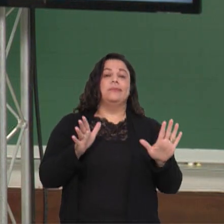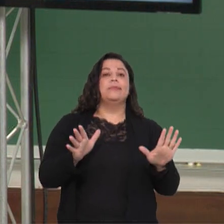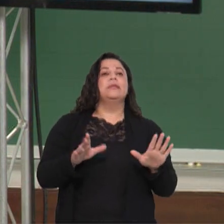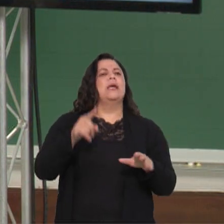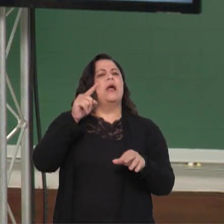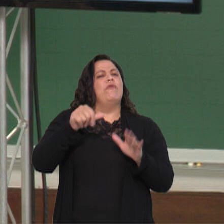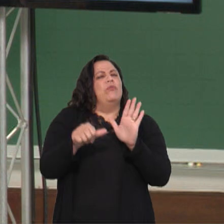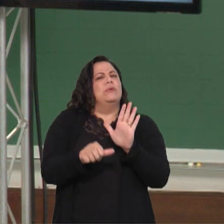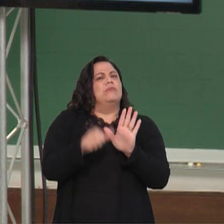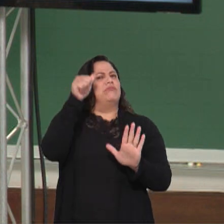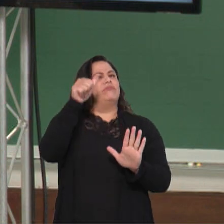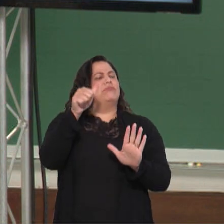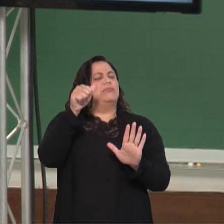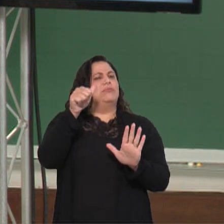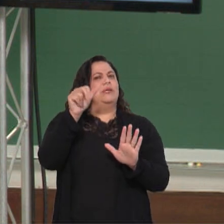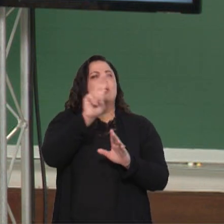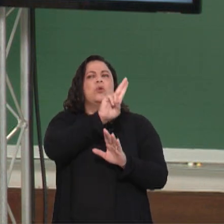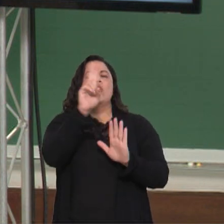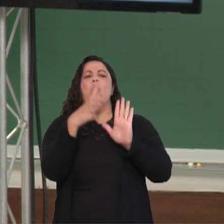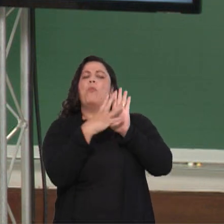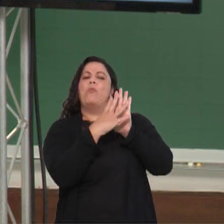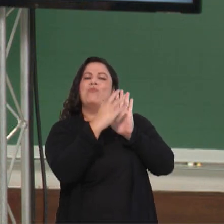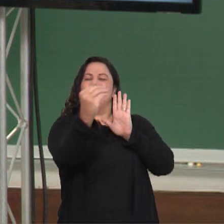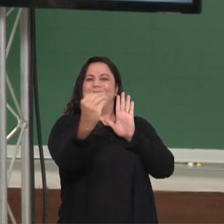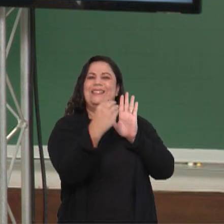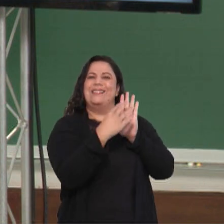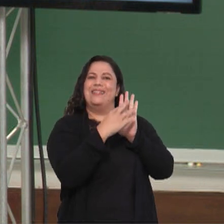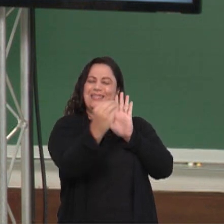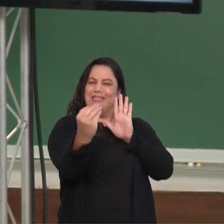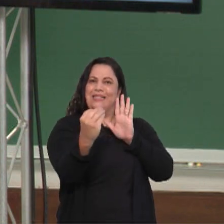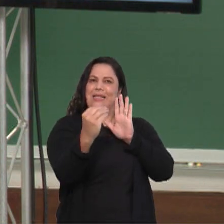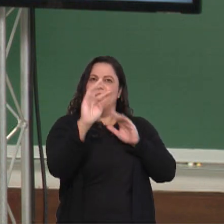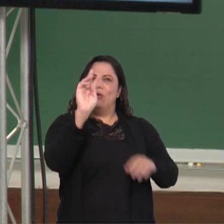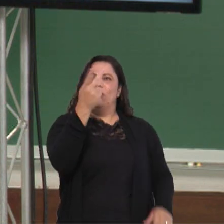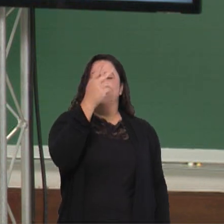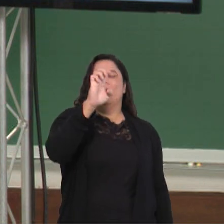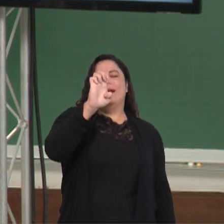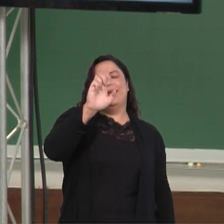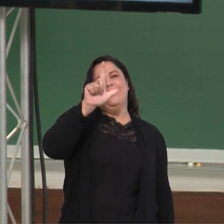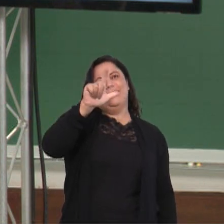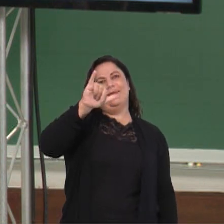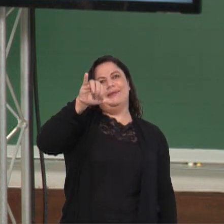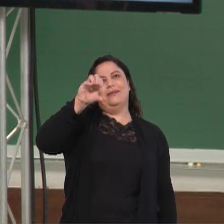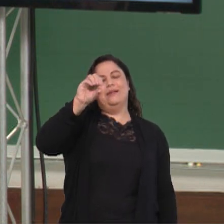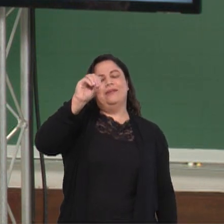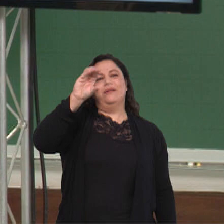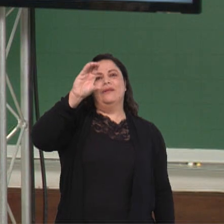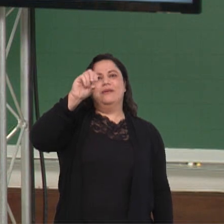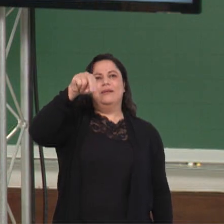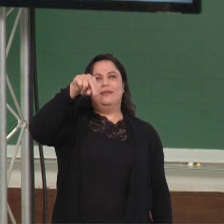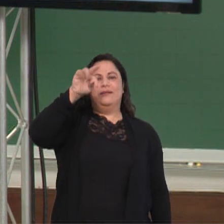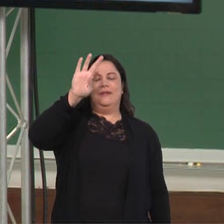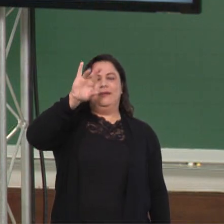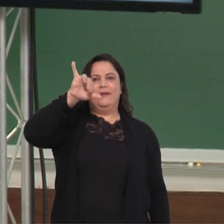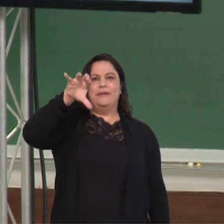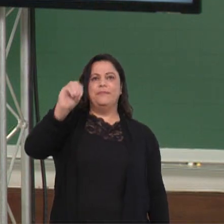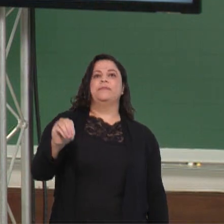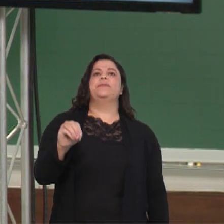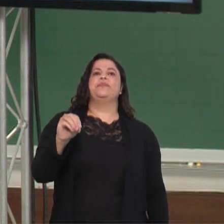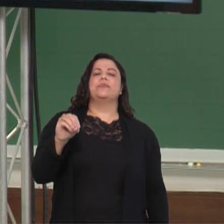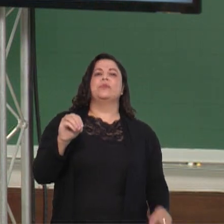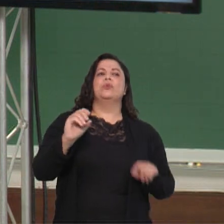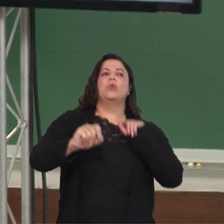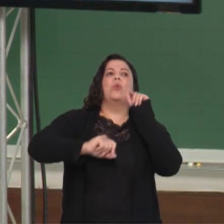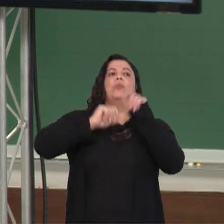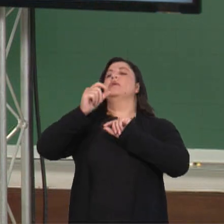nós chamaremos mais tarde de modelo heliocêntrico. O modelo cosmológico da época era o modelo aristotélico, onde o